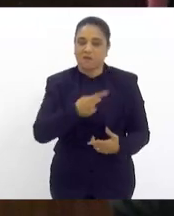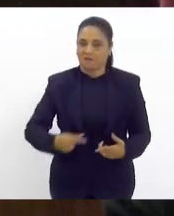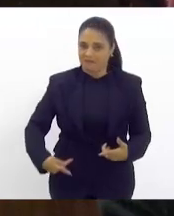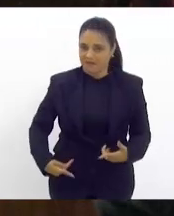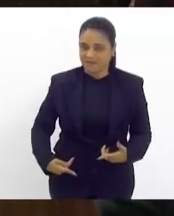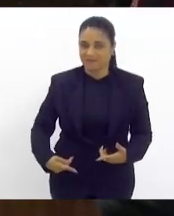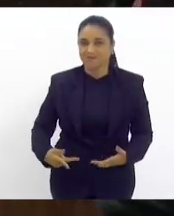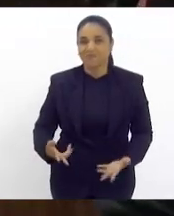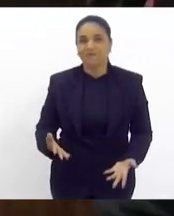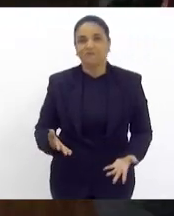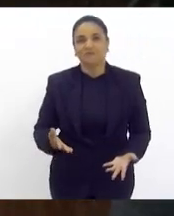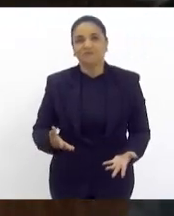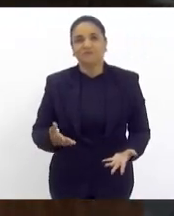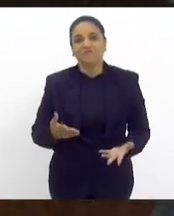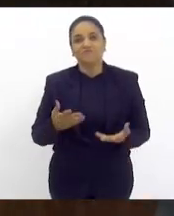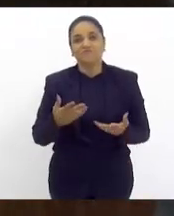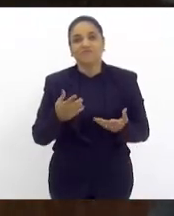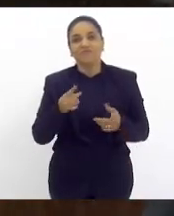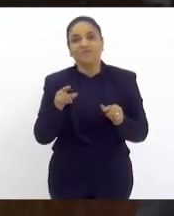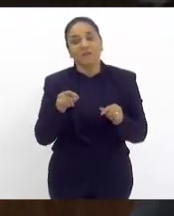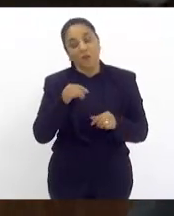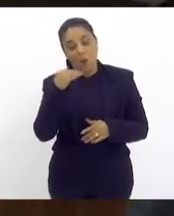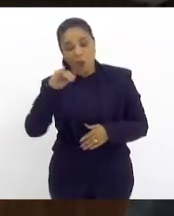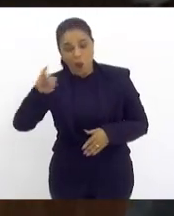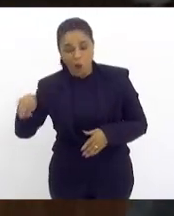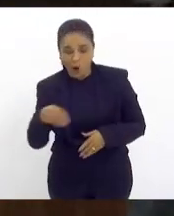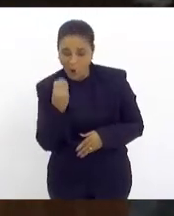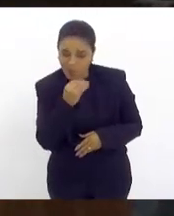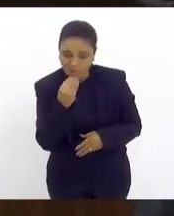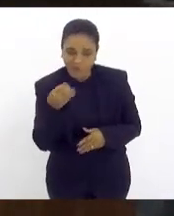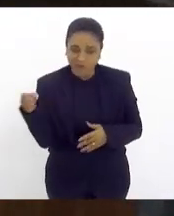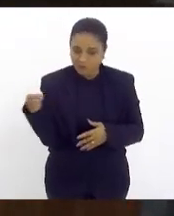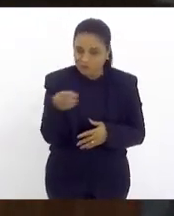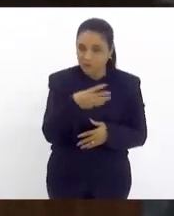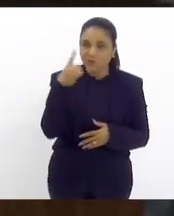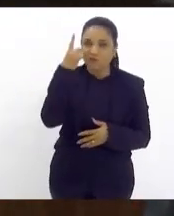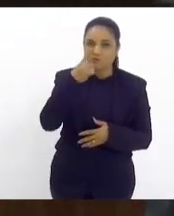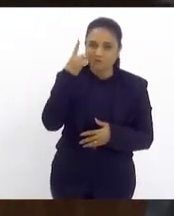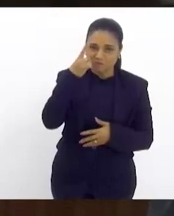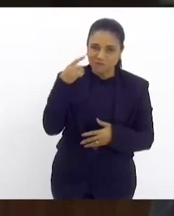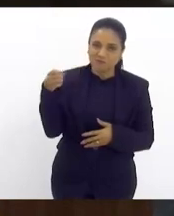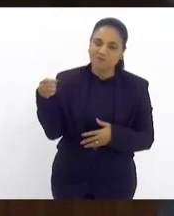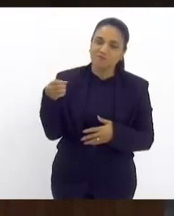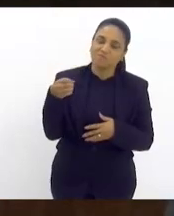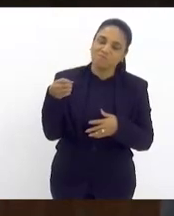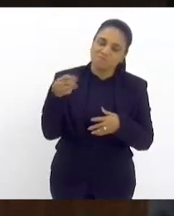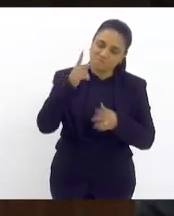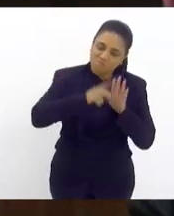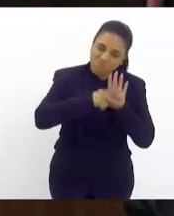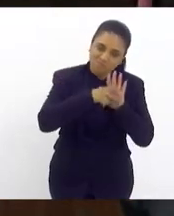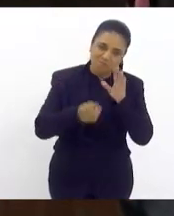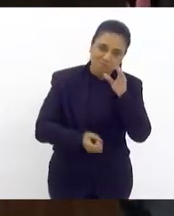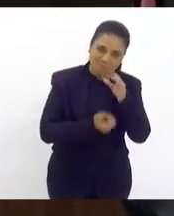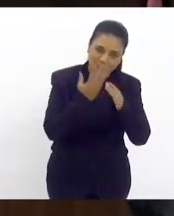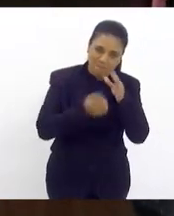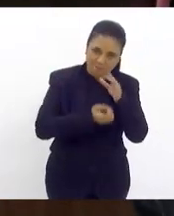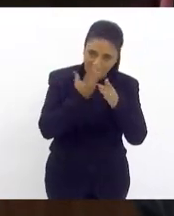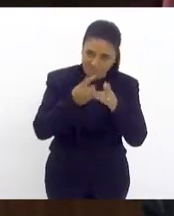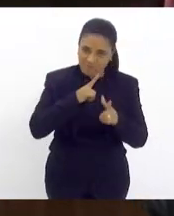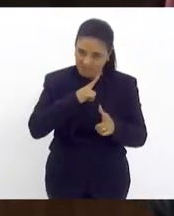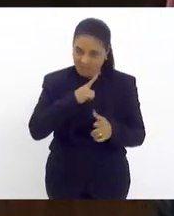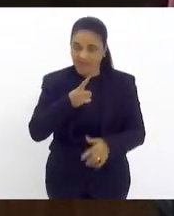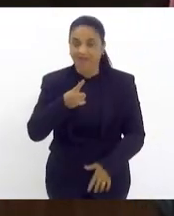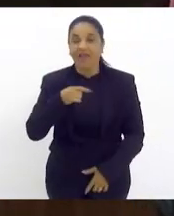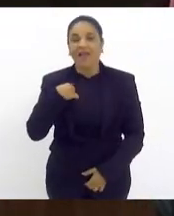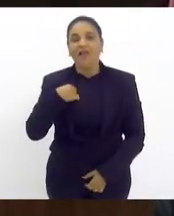e talvez tenha feito isso para dar oportunidade das mais novas estão cheios de projetos Mas aos poucos vai me contemplar outra coisa eu